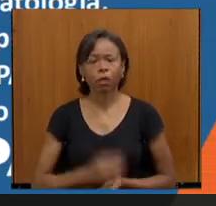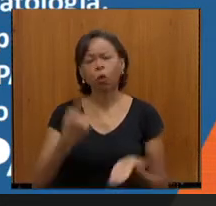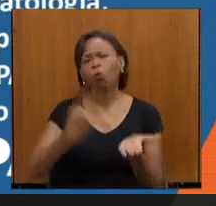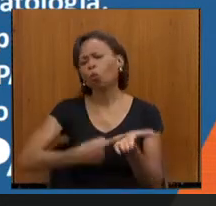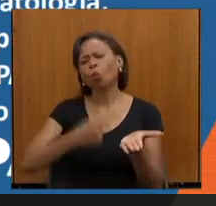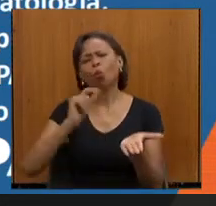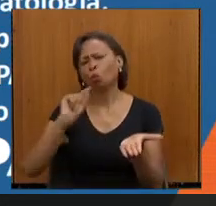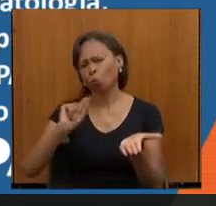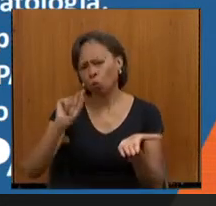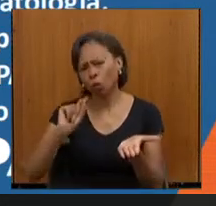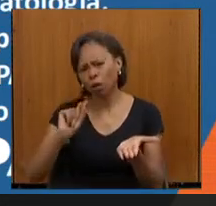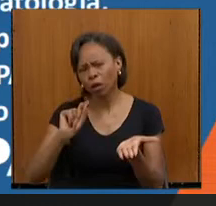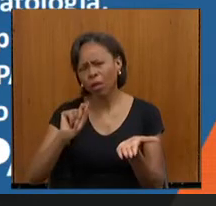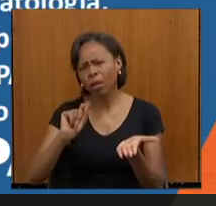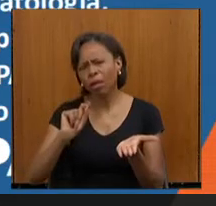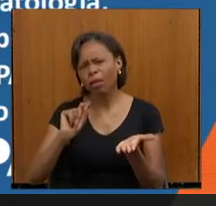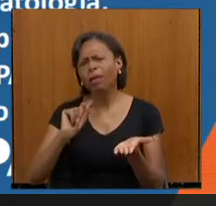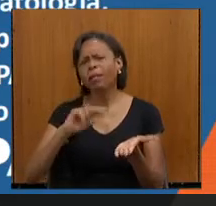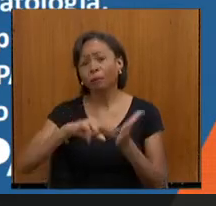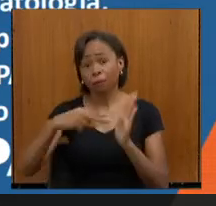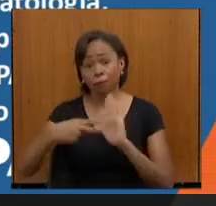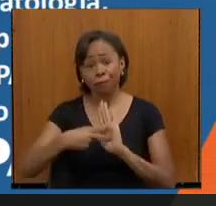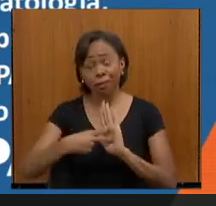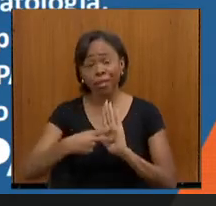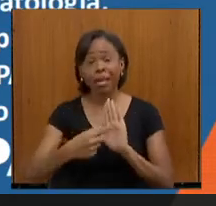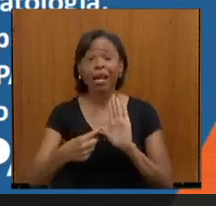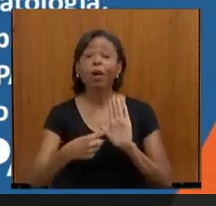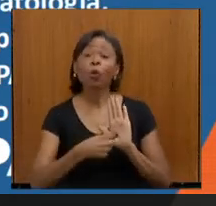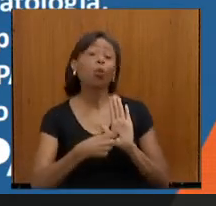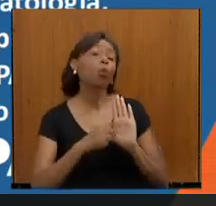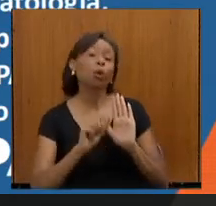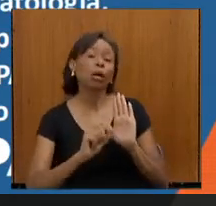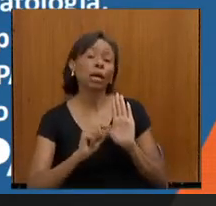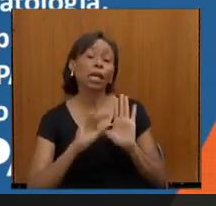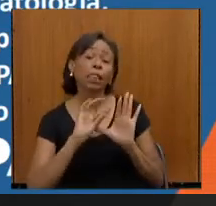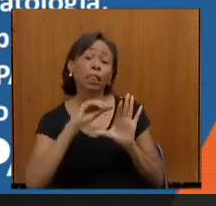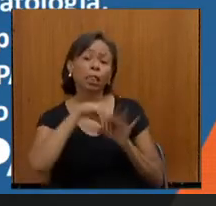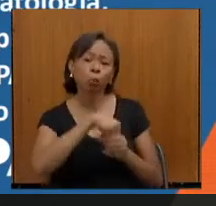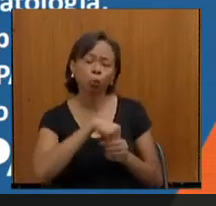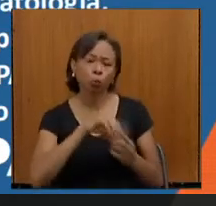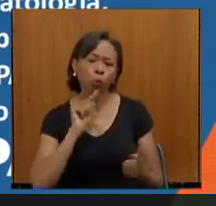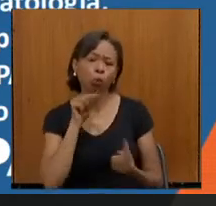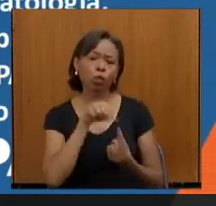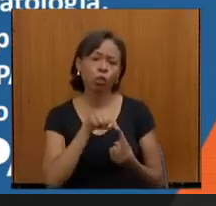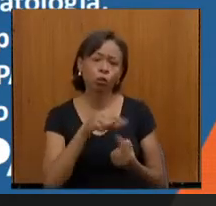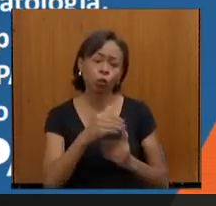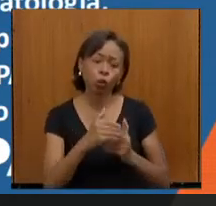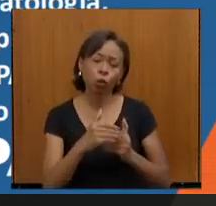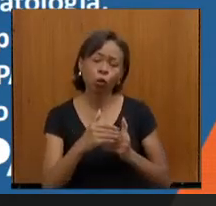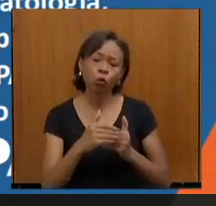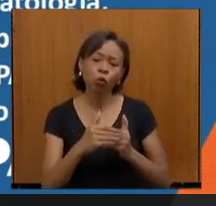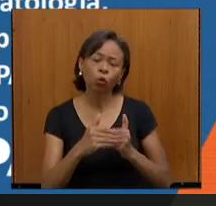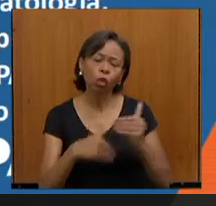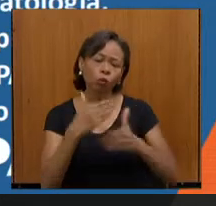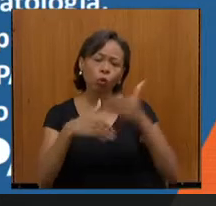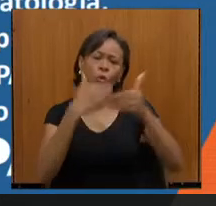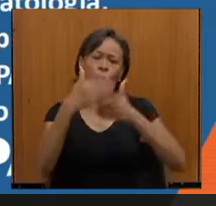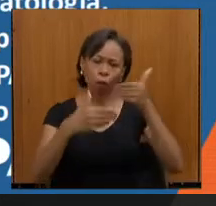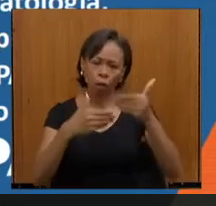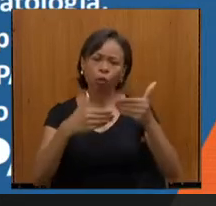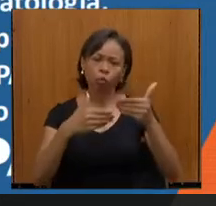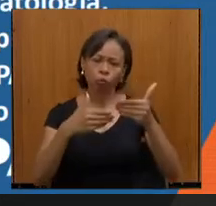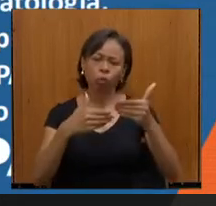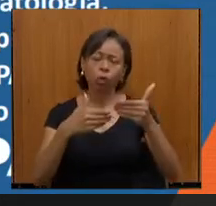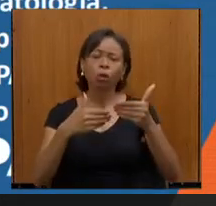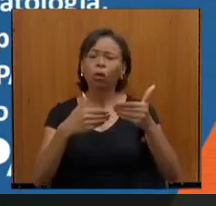Que são os compromissos que estão dentro dos Objetivos de Desenvolvimento do Milênio. Me permitam recordar